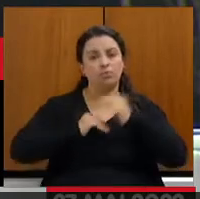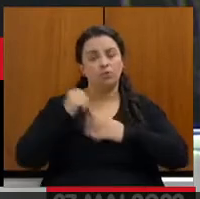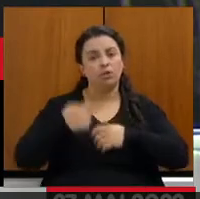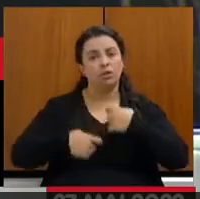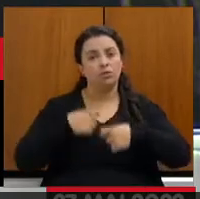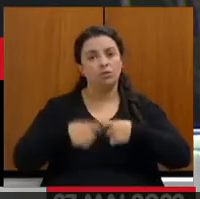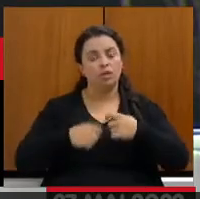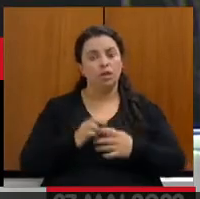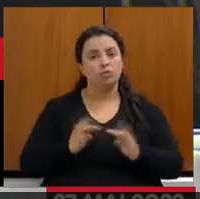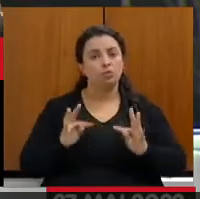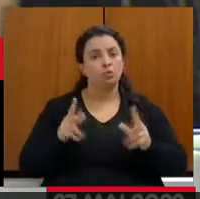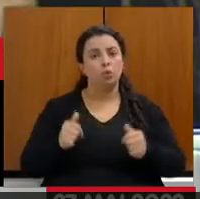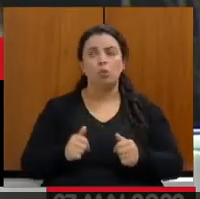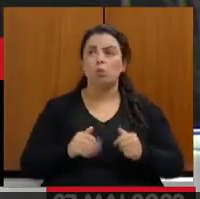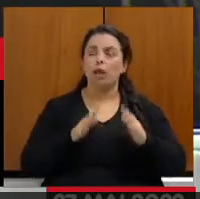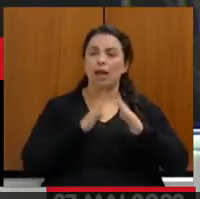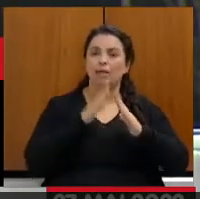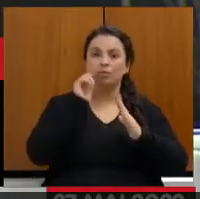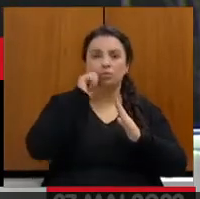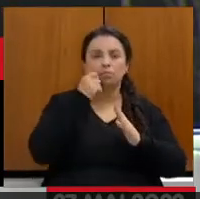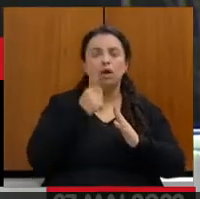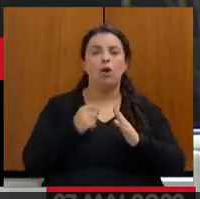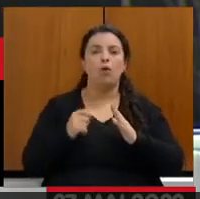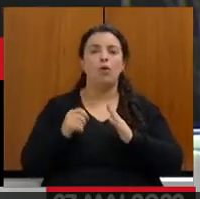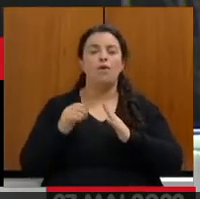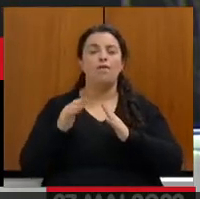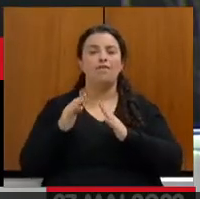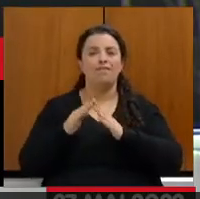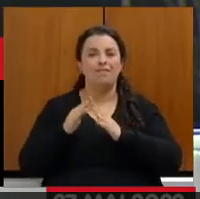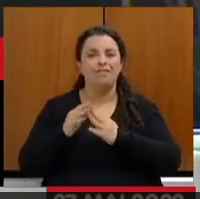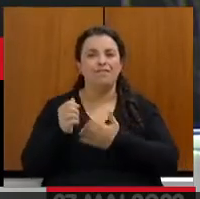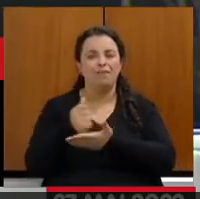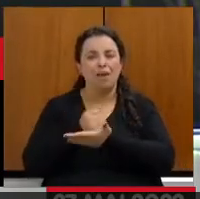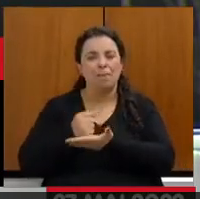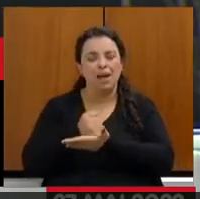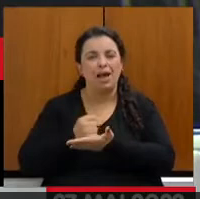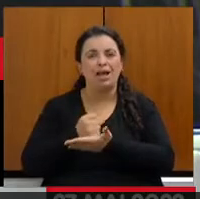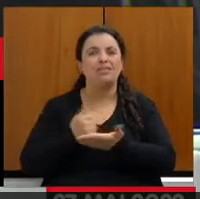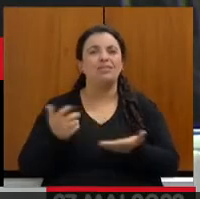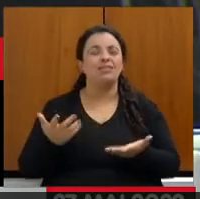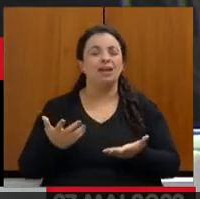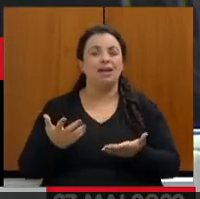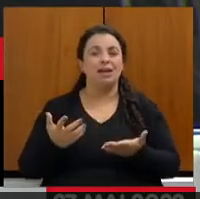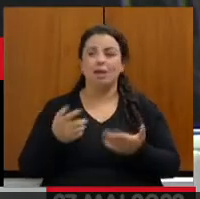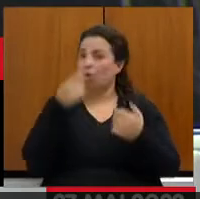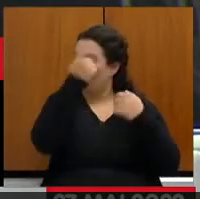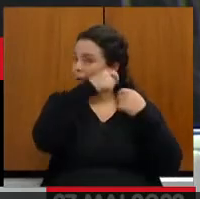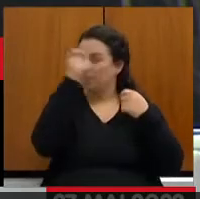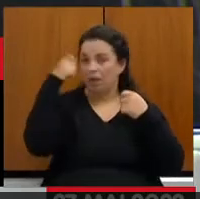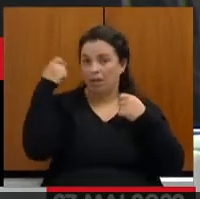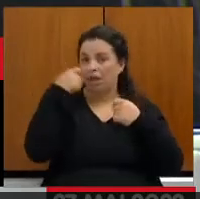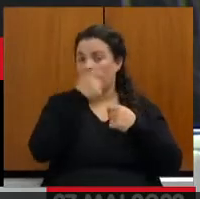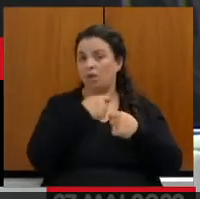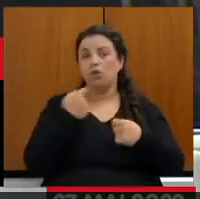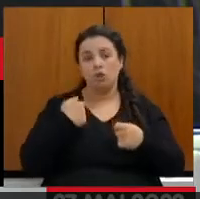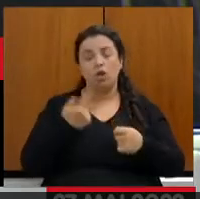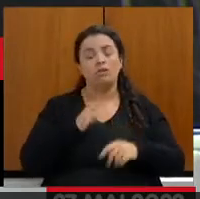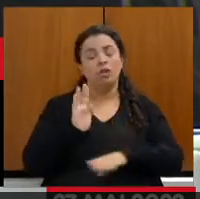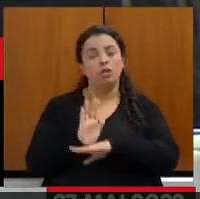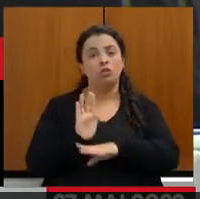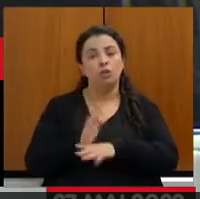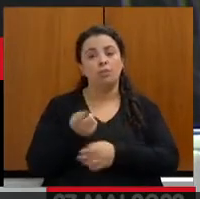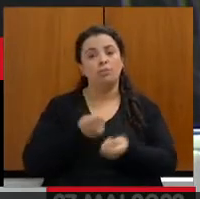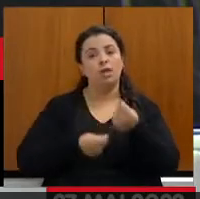amor mostra tudo comemos fazemos compras Supermercado Cabeleireiros então nós também movimentamos a